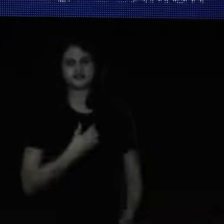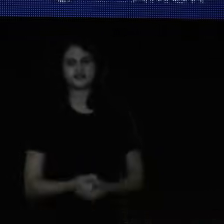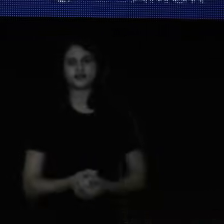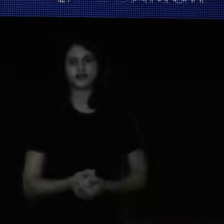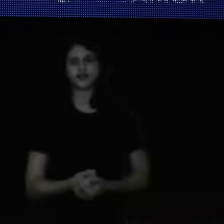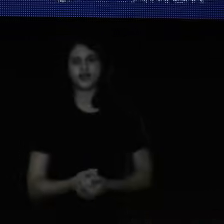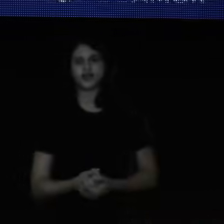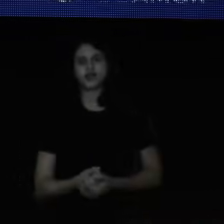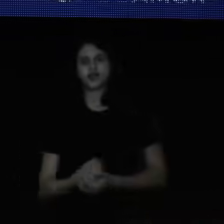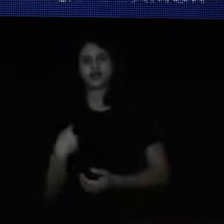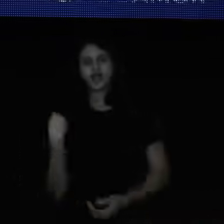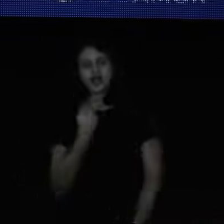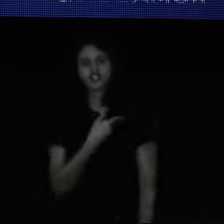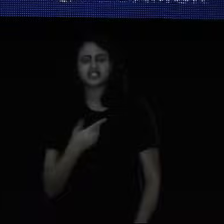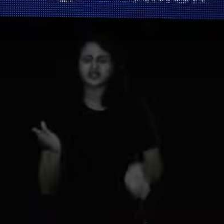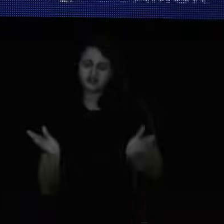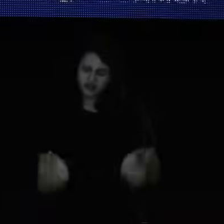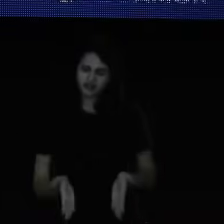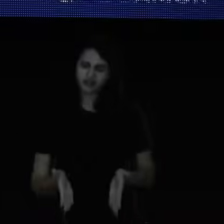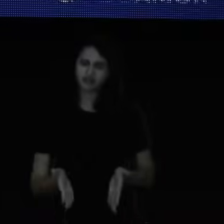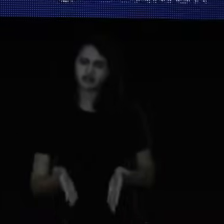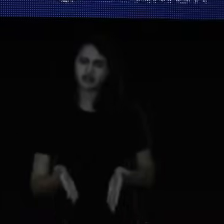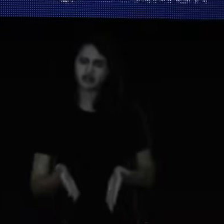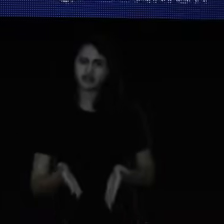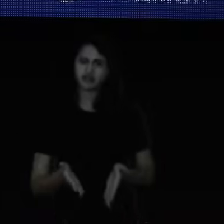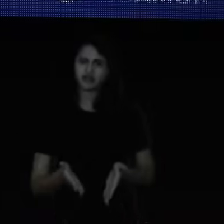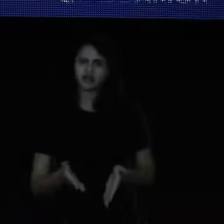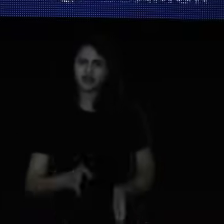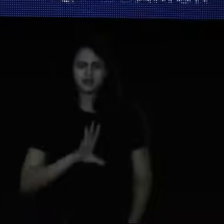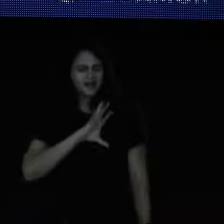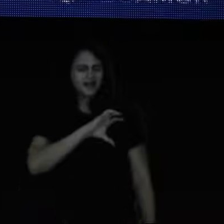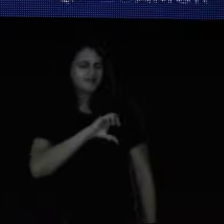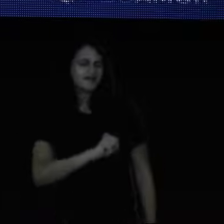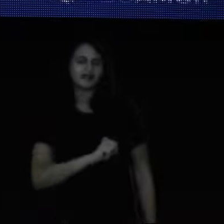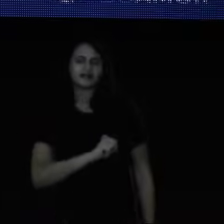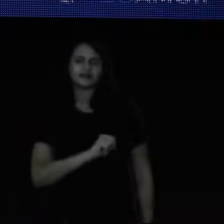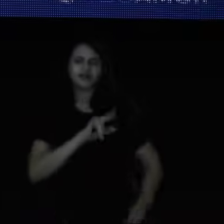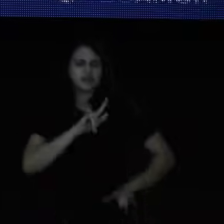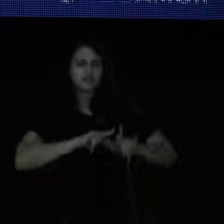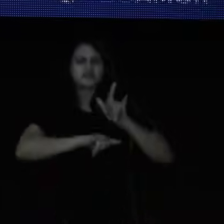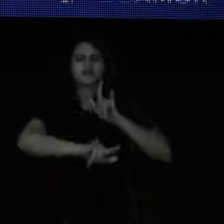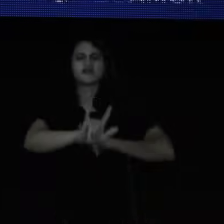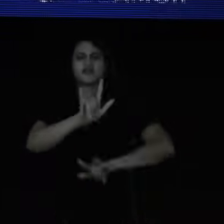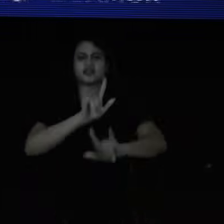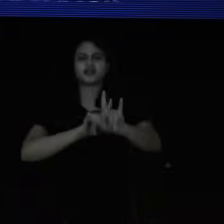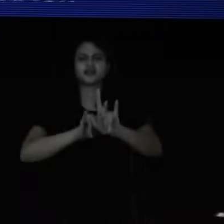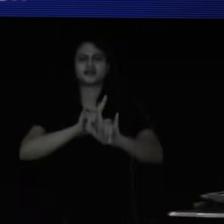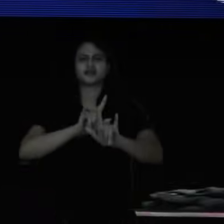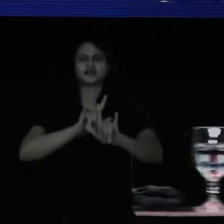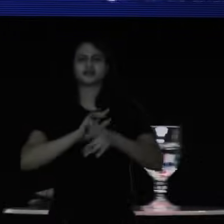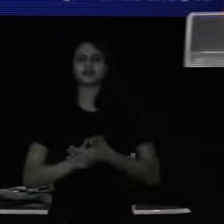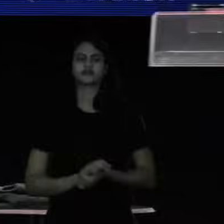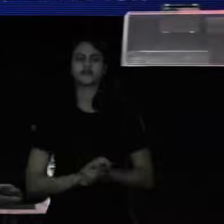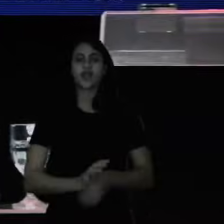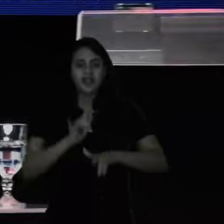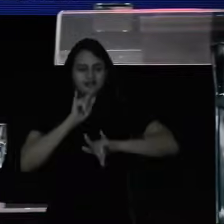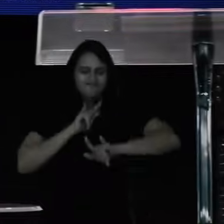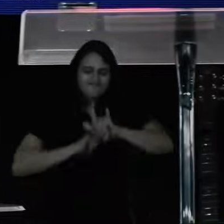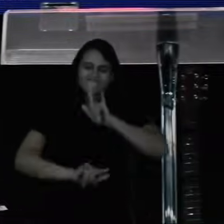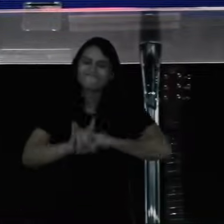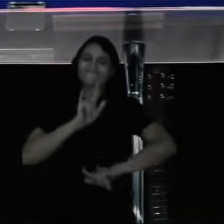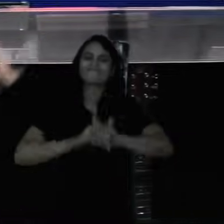está aqui para passar amor. Deus veio trazer amor. É